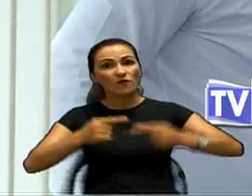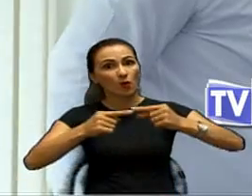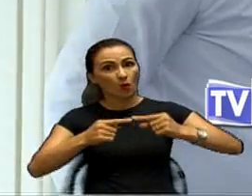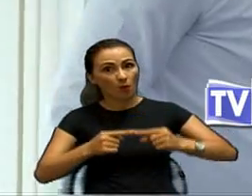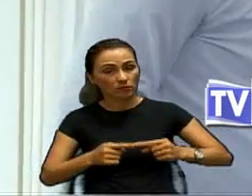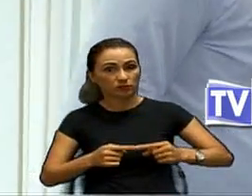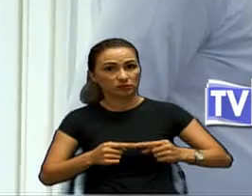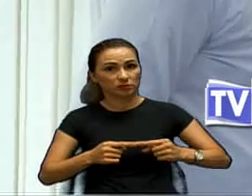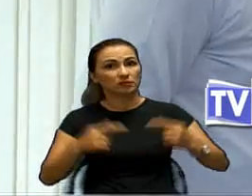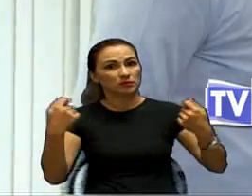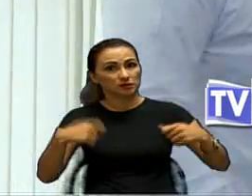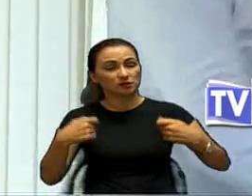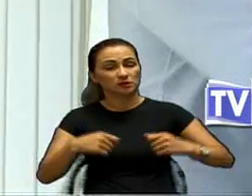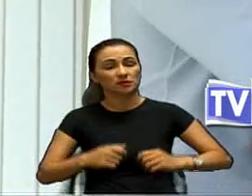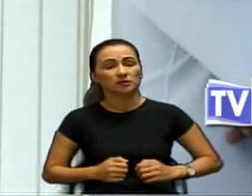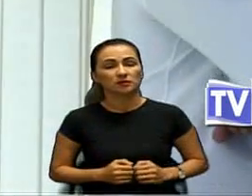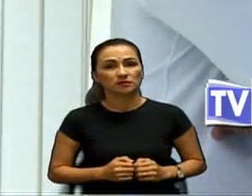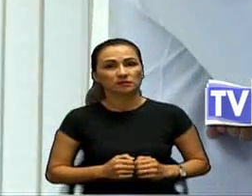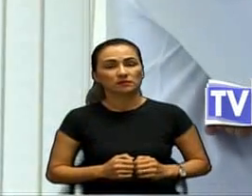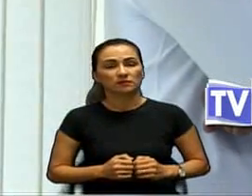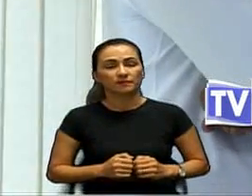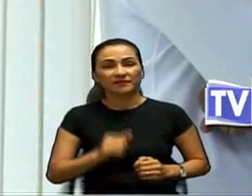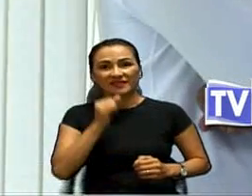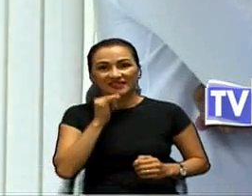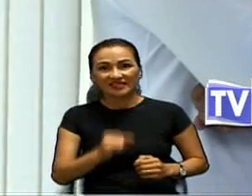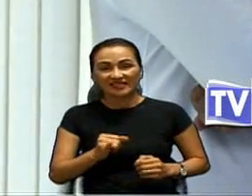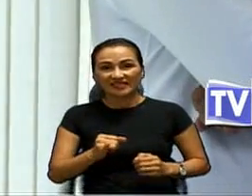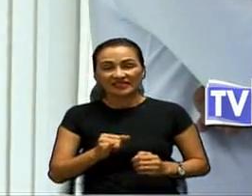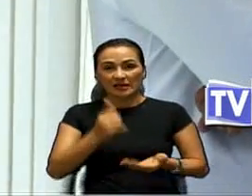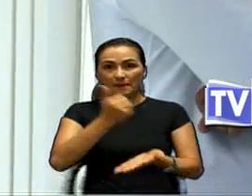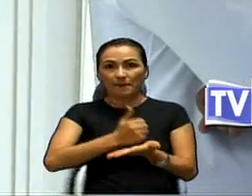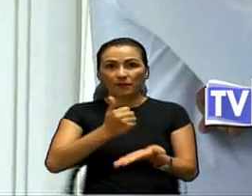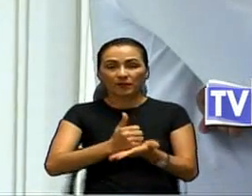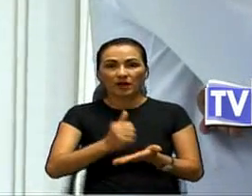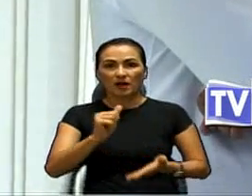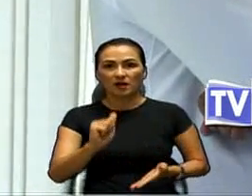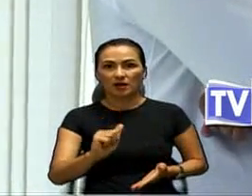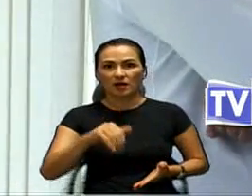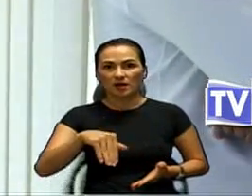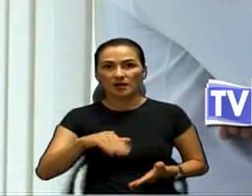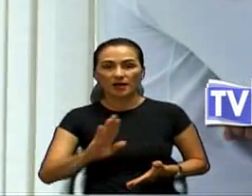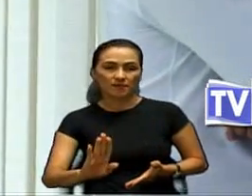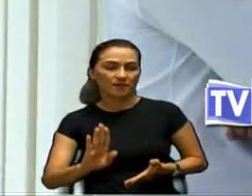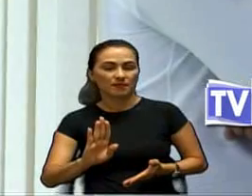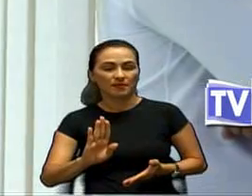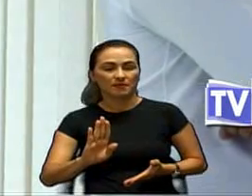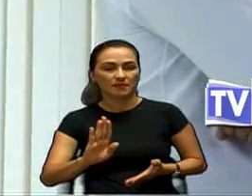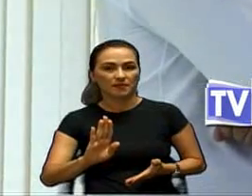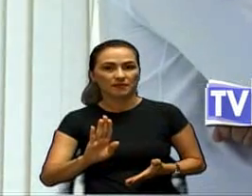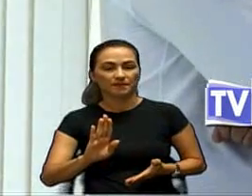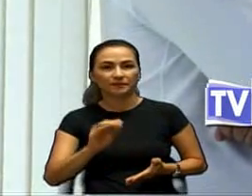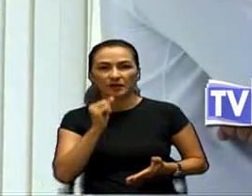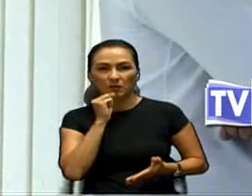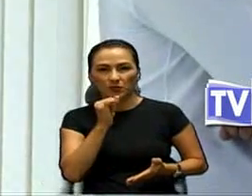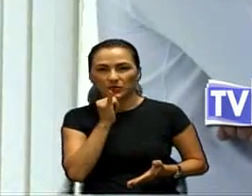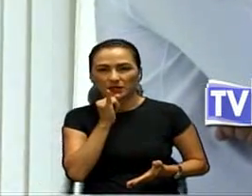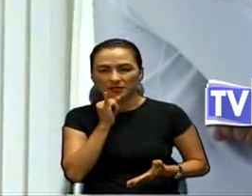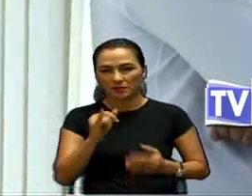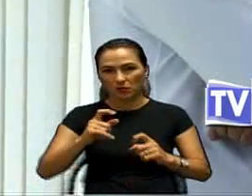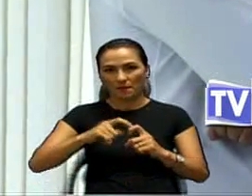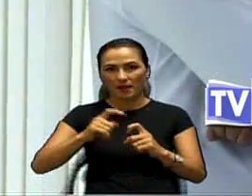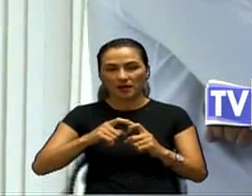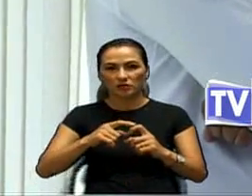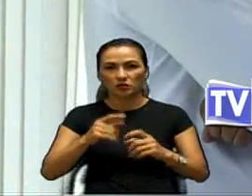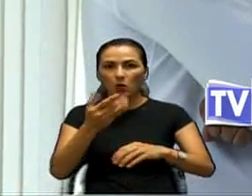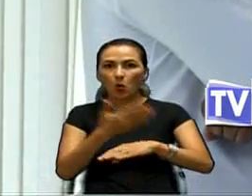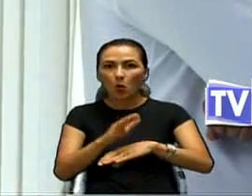título. Não, se ele não tiver o título de especialista da AMB, só com o título da residência, aí é que eu queria chegar, só com o título da